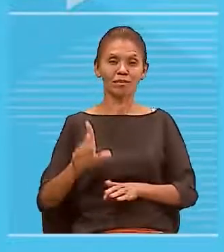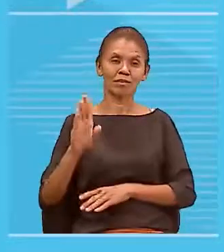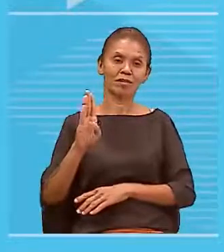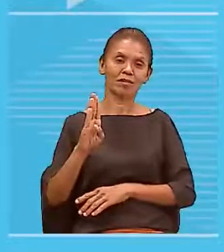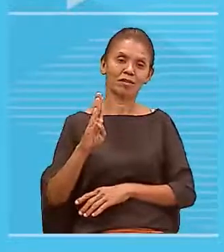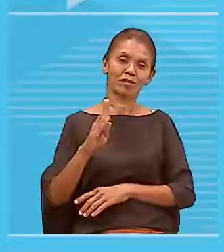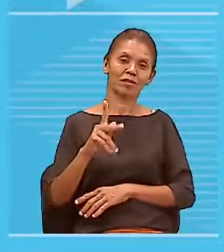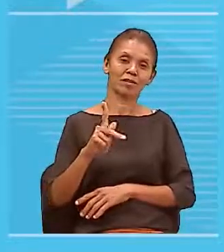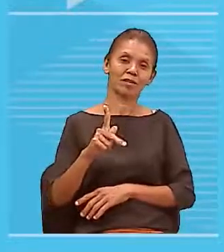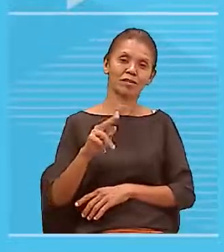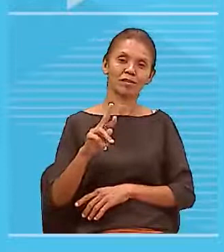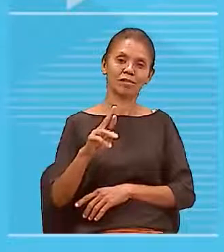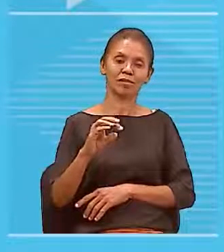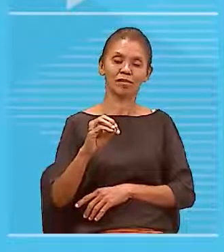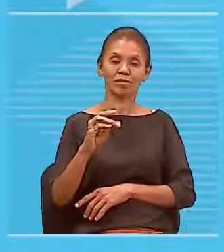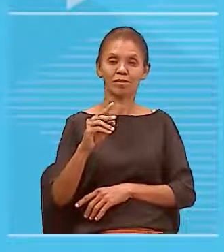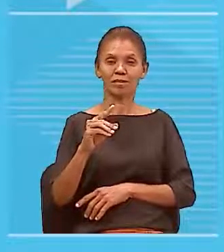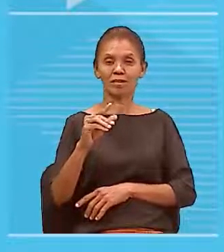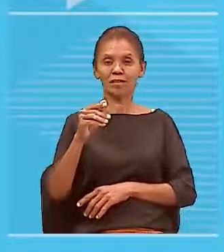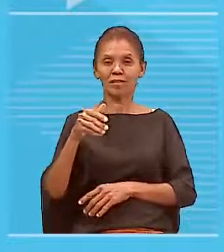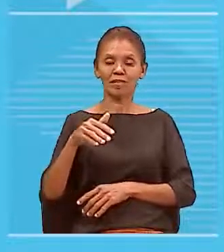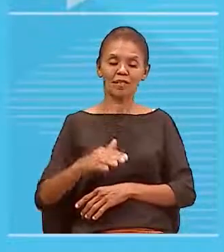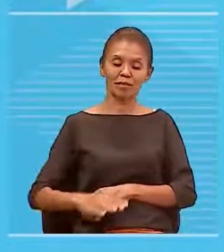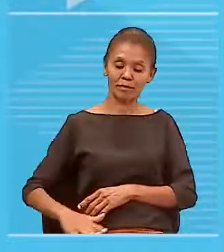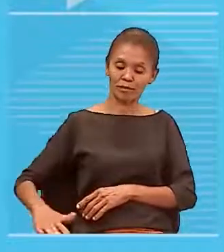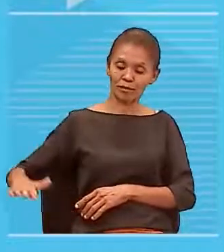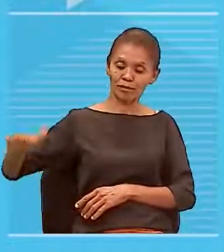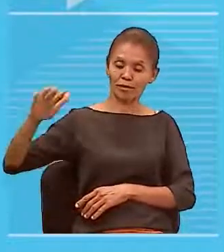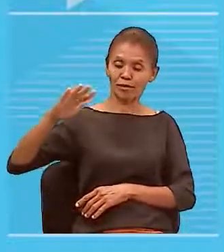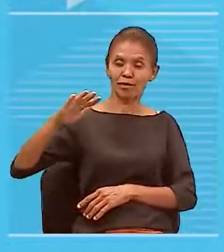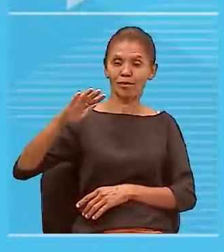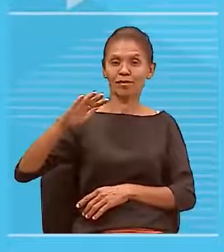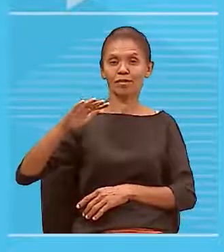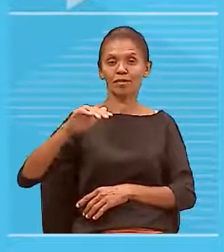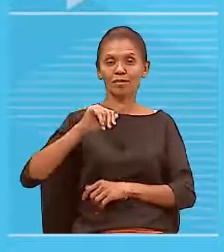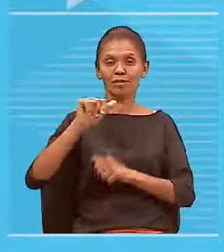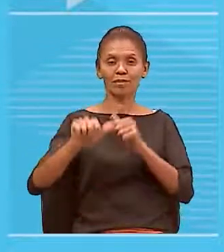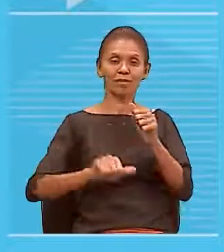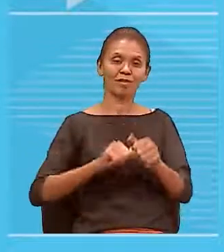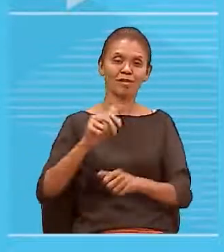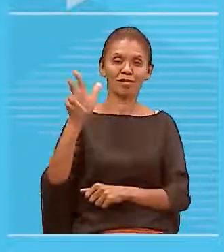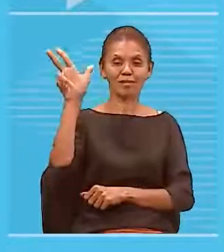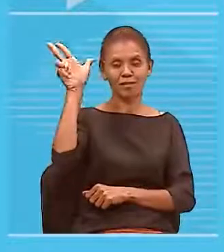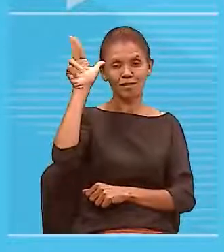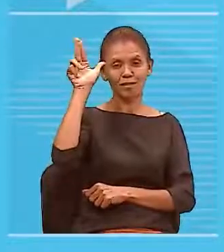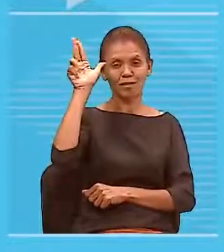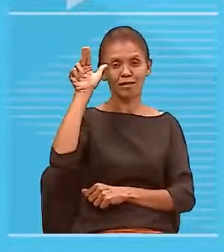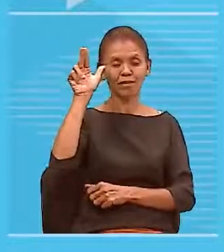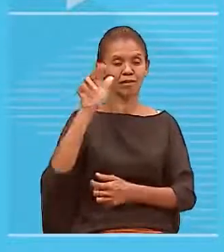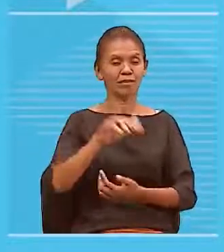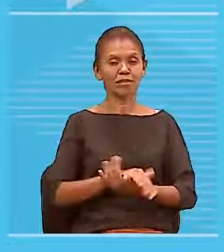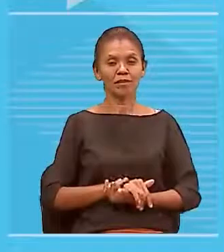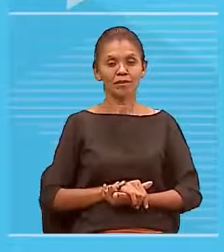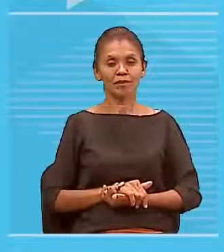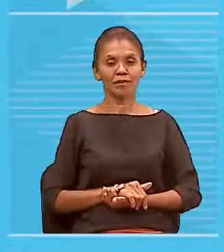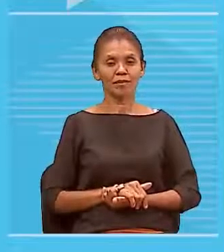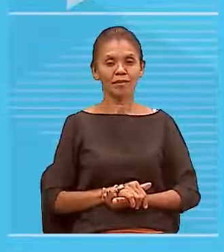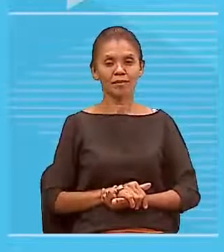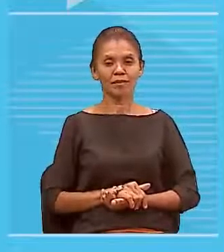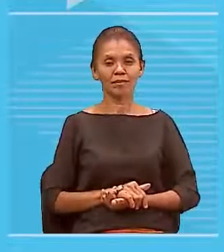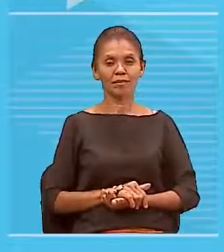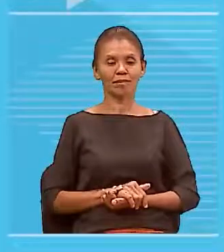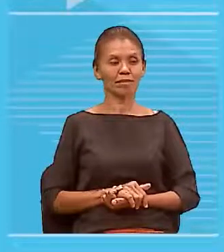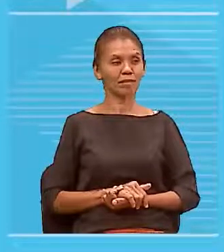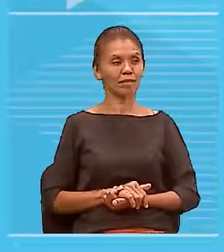que cruza, vai parir outro potro. Que cresce, vira outro cavalo, que pode dar origem a outro potro. Então, eles